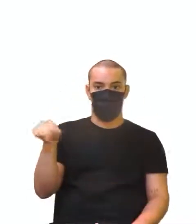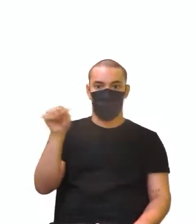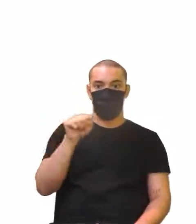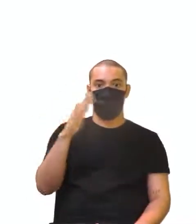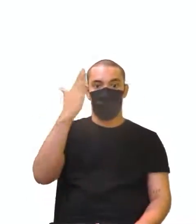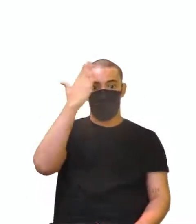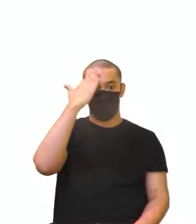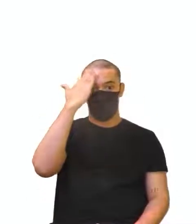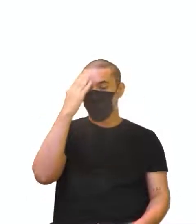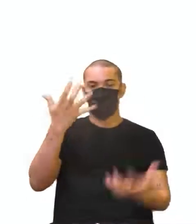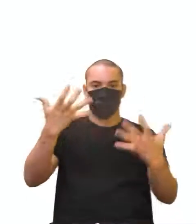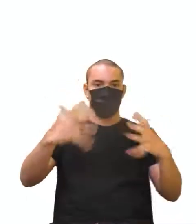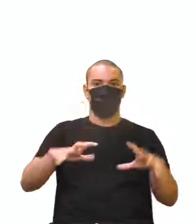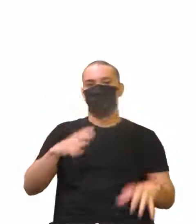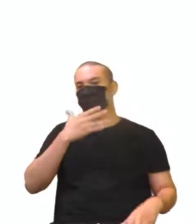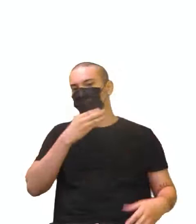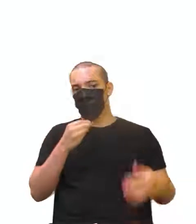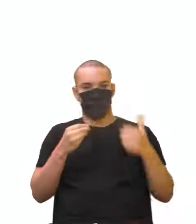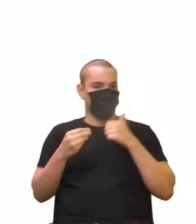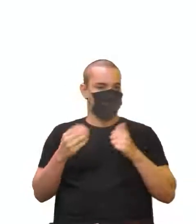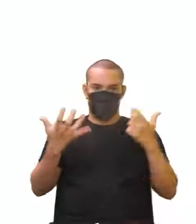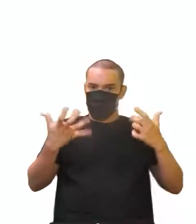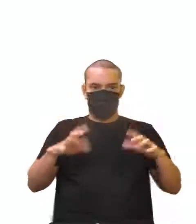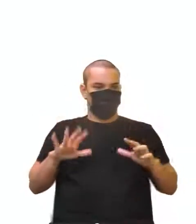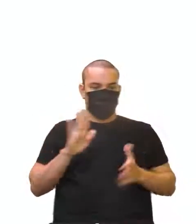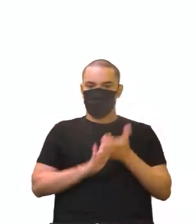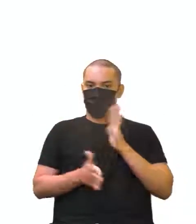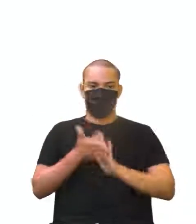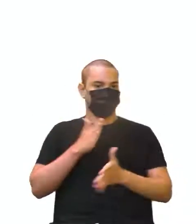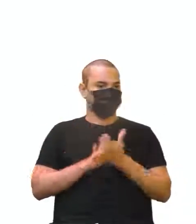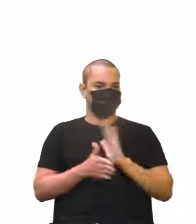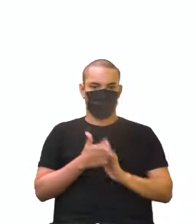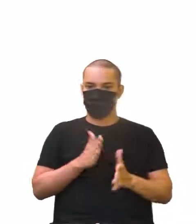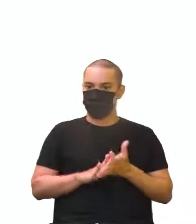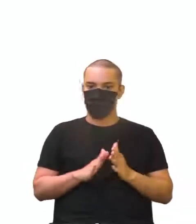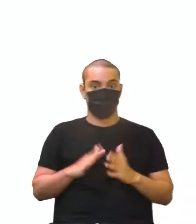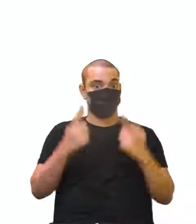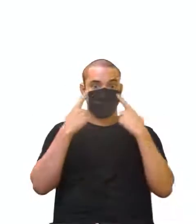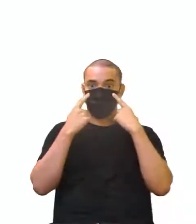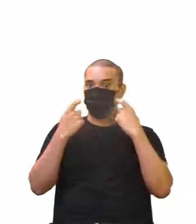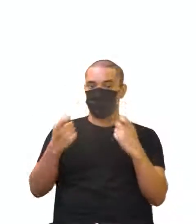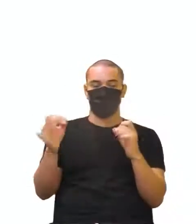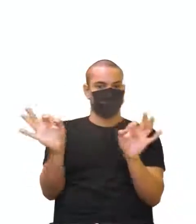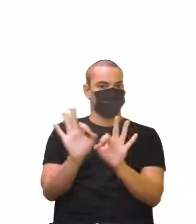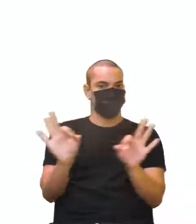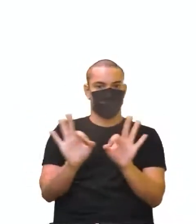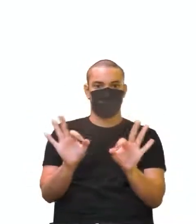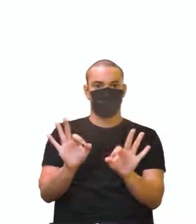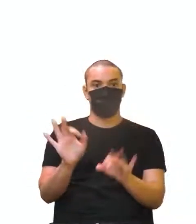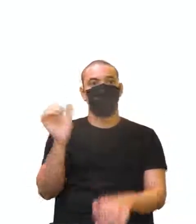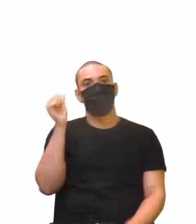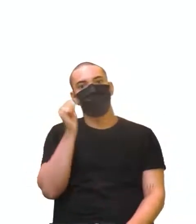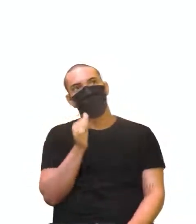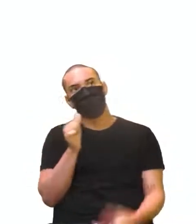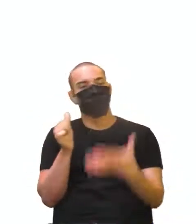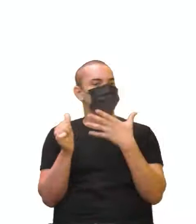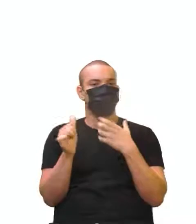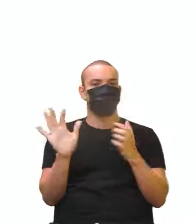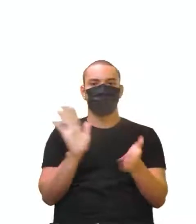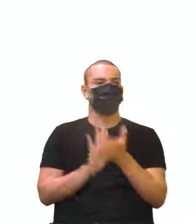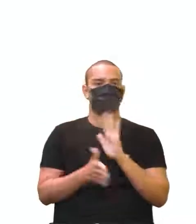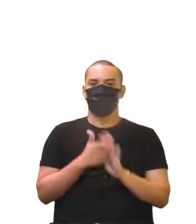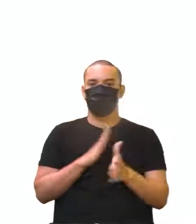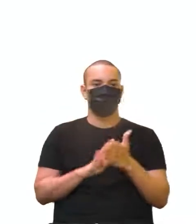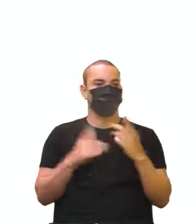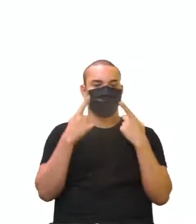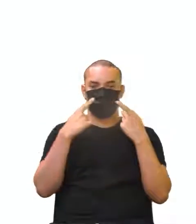pedindo questão do sexo. Tá? Então, o sexo aqui indefinido, porque não me interessa se esse indivíduo gerado, ele é homem, se